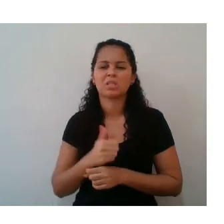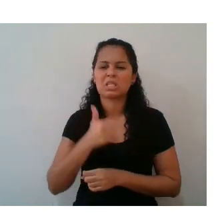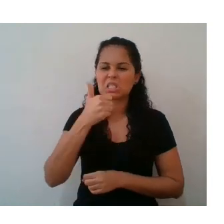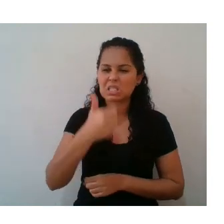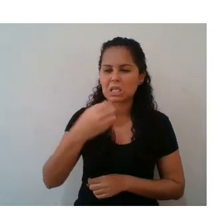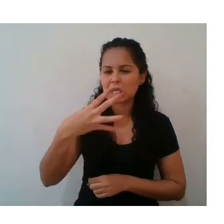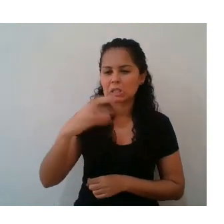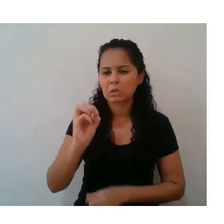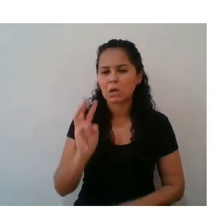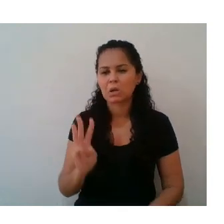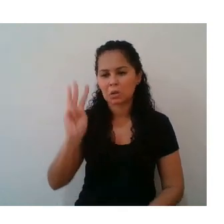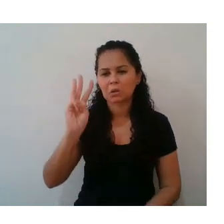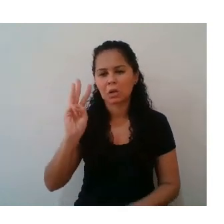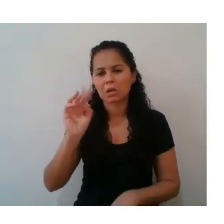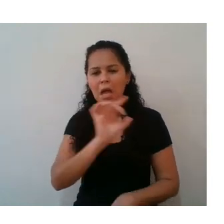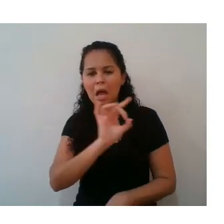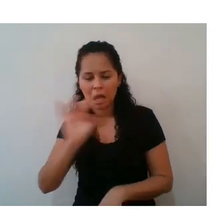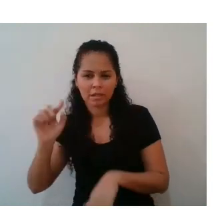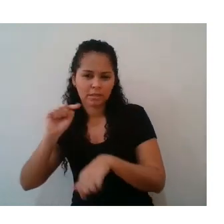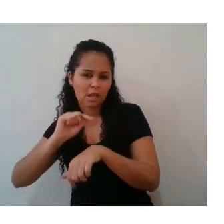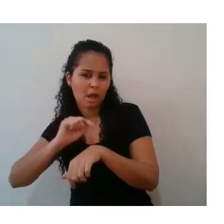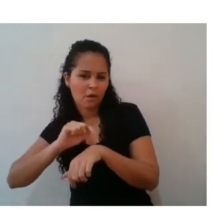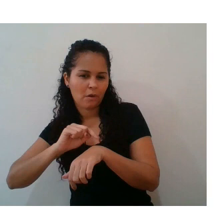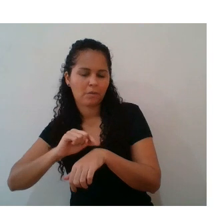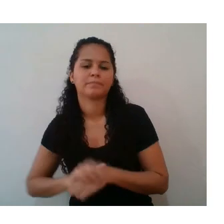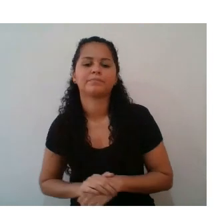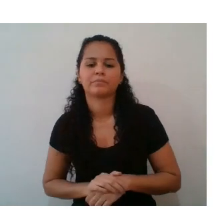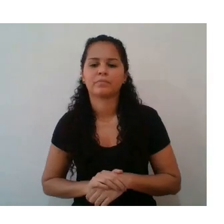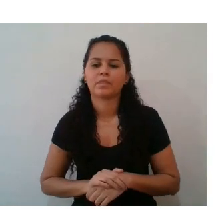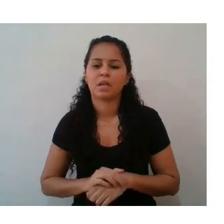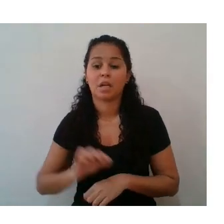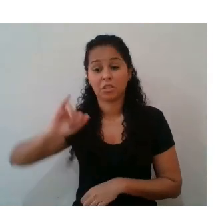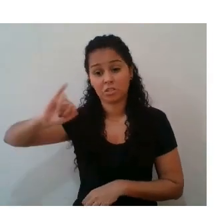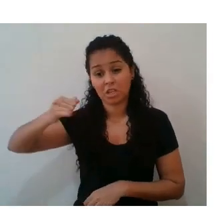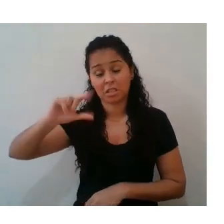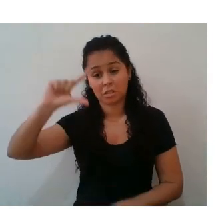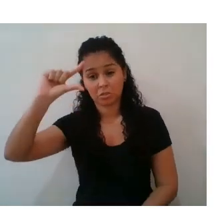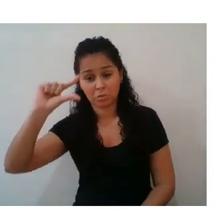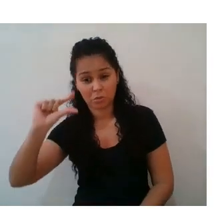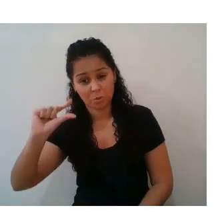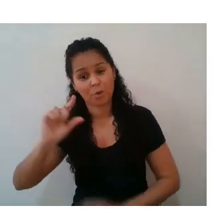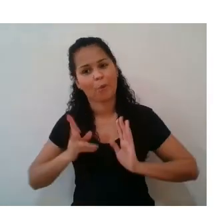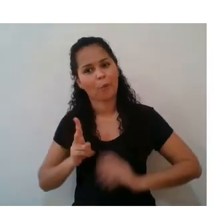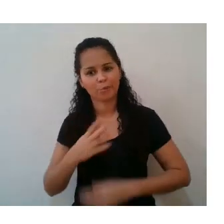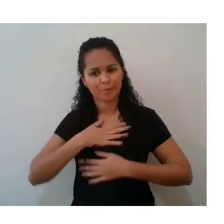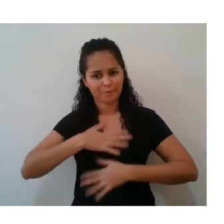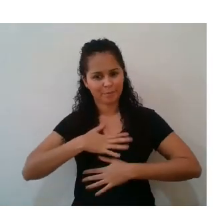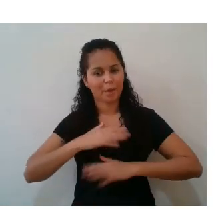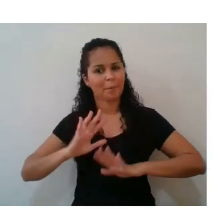kWh. Chegamos em novembro aqui no surto, 160. Reduzimos bastante em janeiro. Continuamos tomando banho,